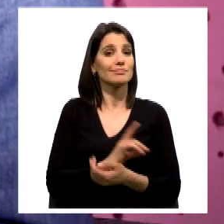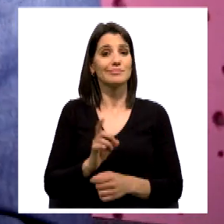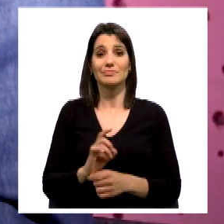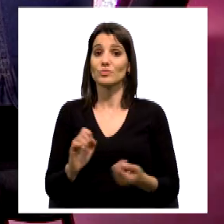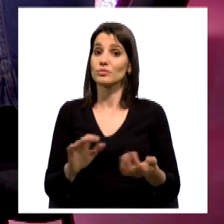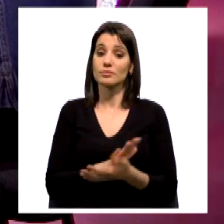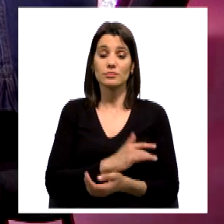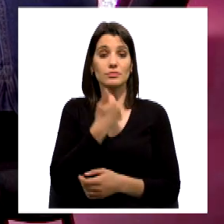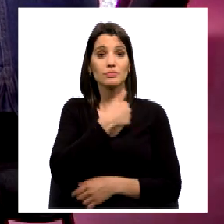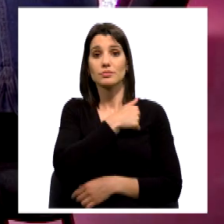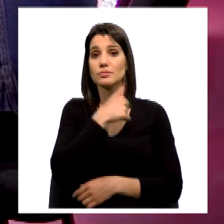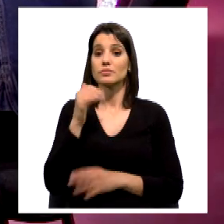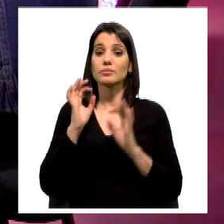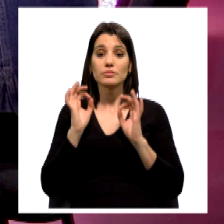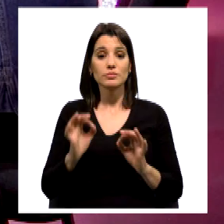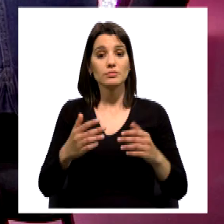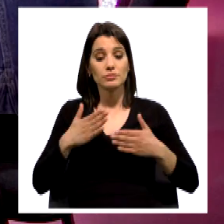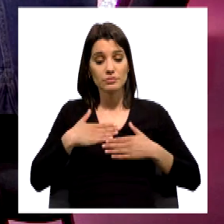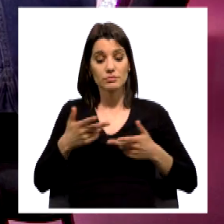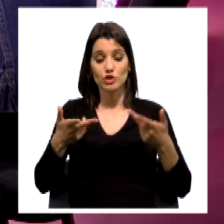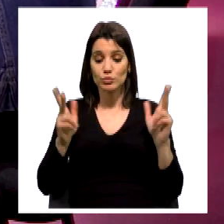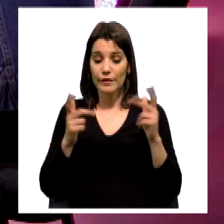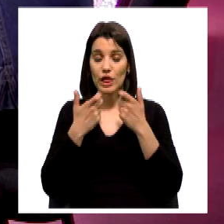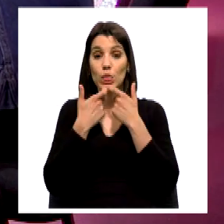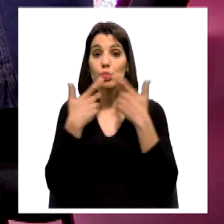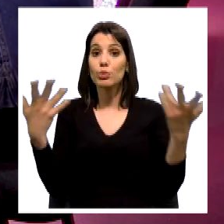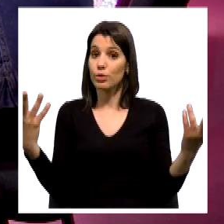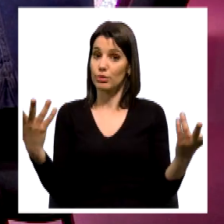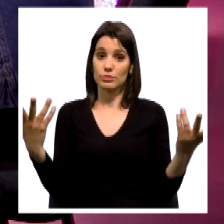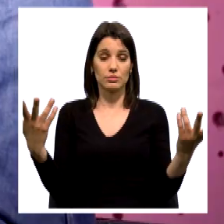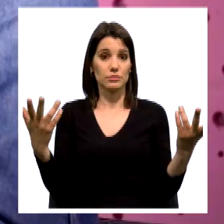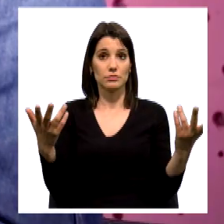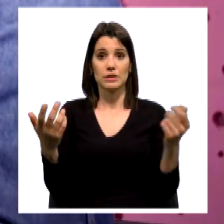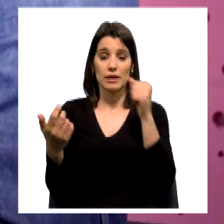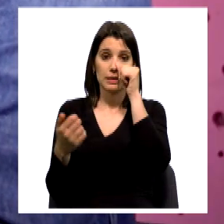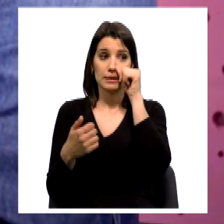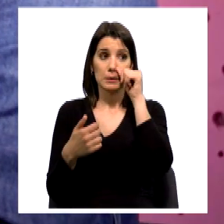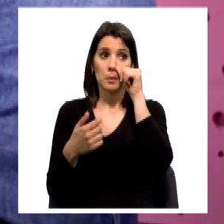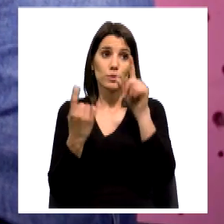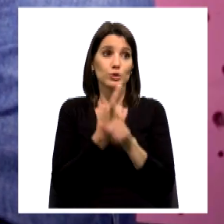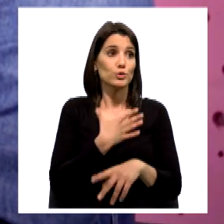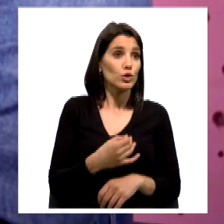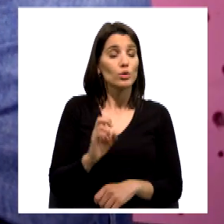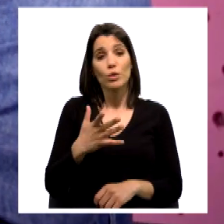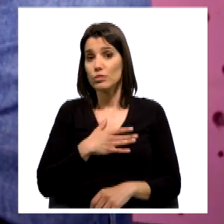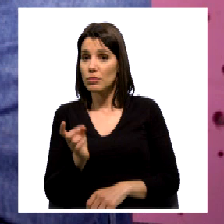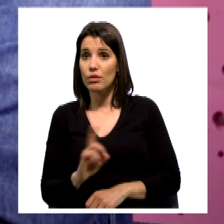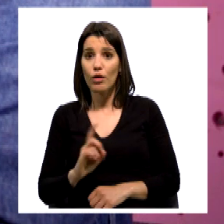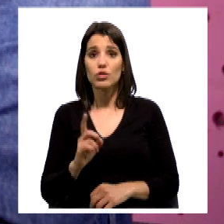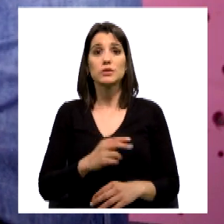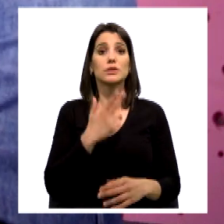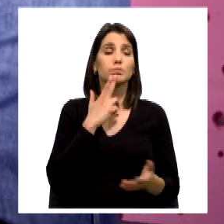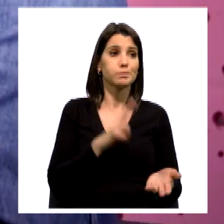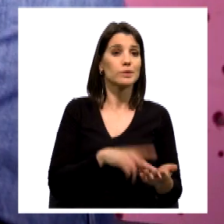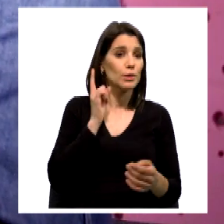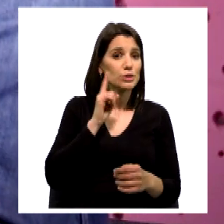jornalismo não. O jornalismo tem que ser algo disponível para tudo aquilo que aconteça. Seja o que é